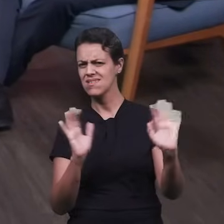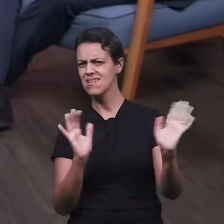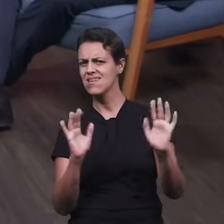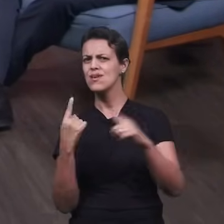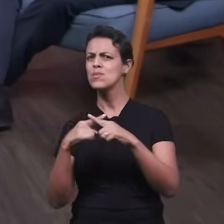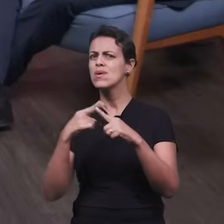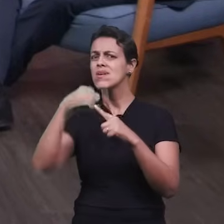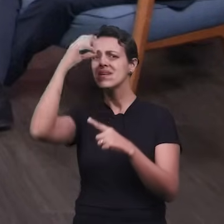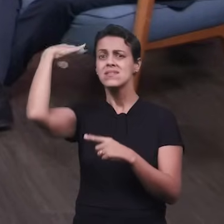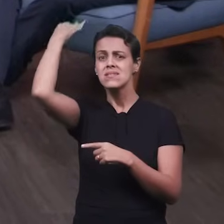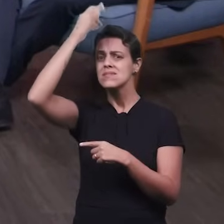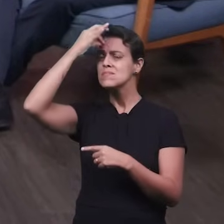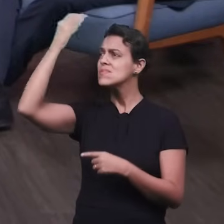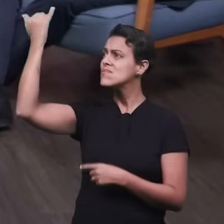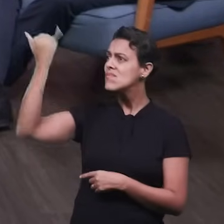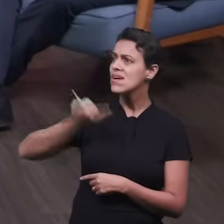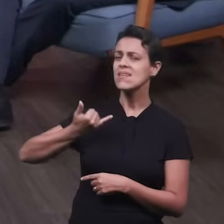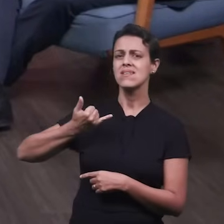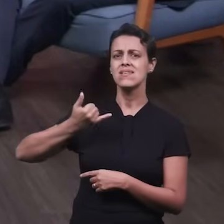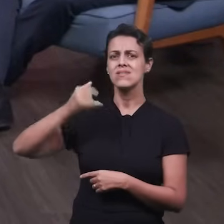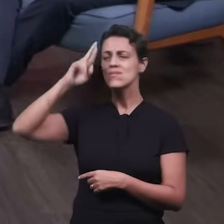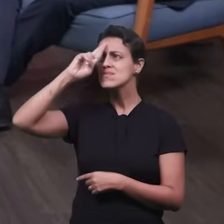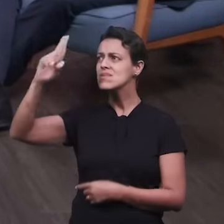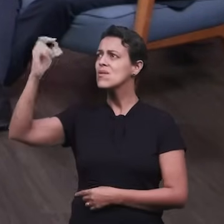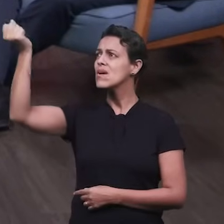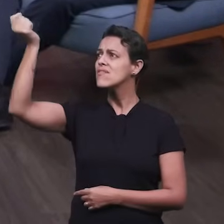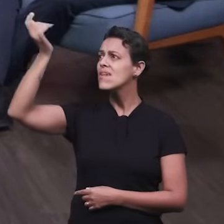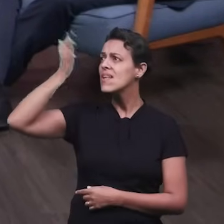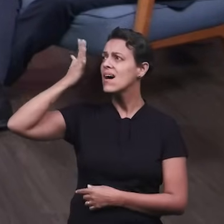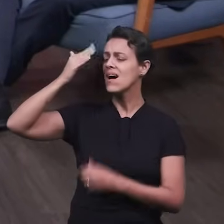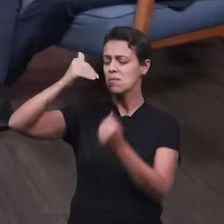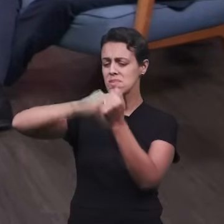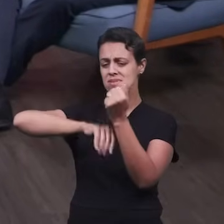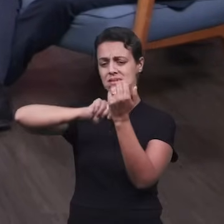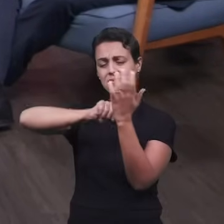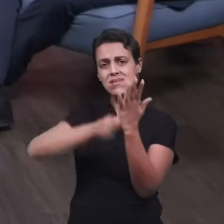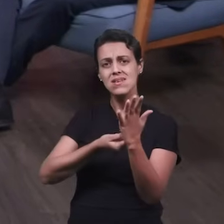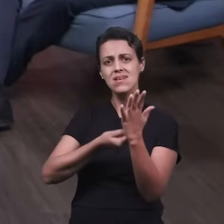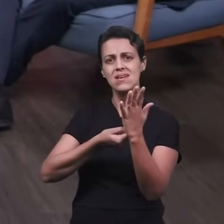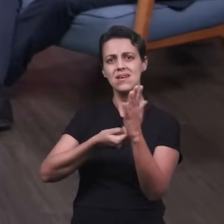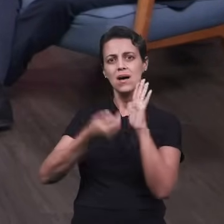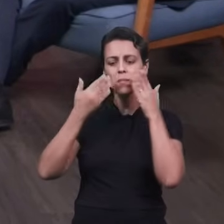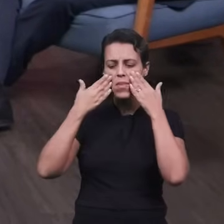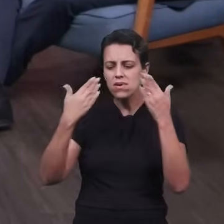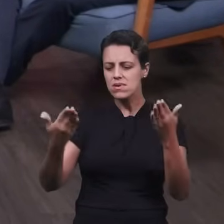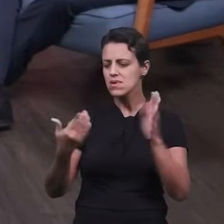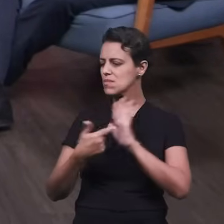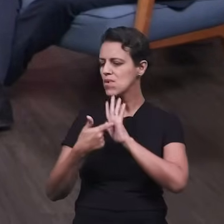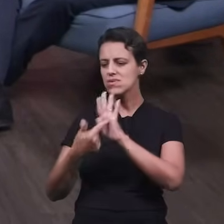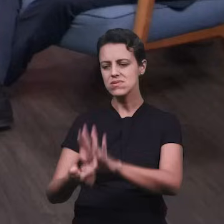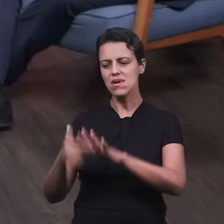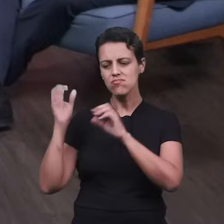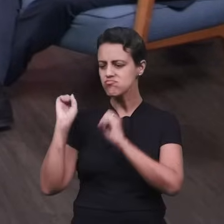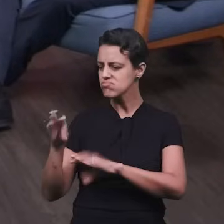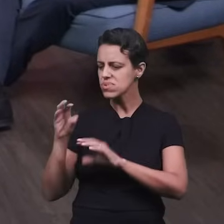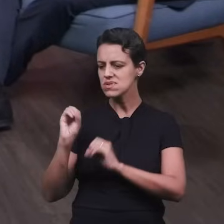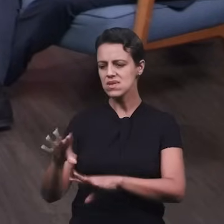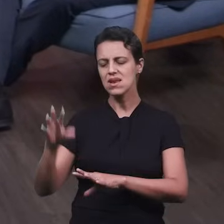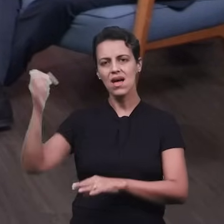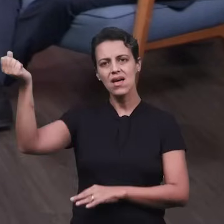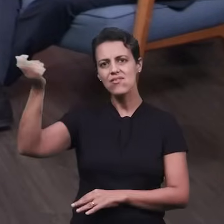Deus está falando, se a obra está sendo realizada, se Jesus está se revelando, se o mistério está sendo trazido, está sendo apresentado, está